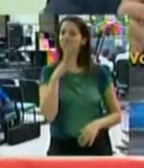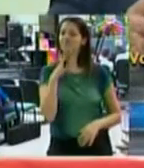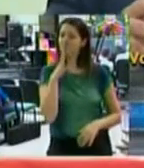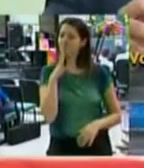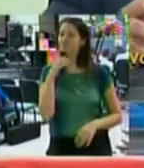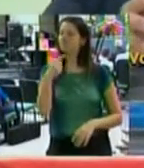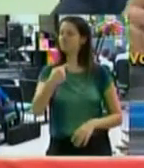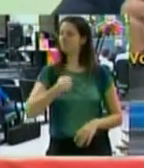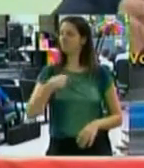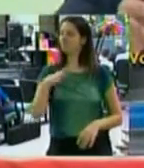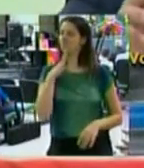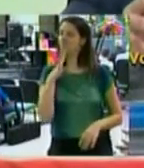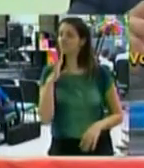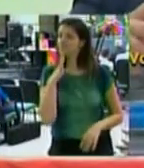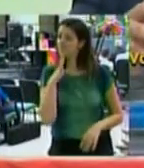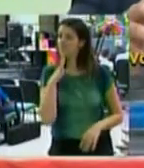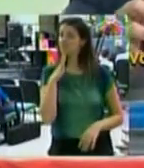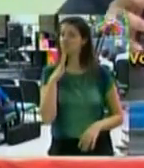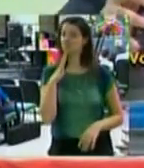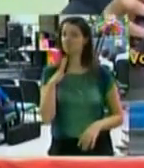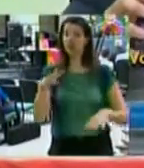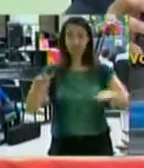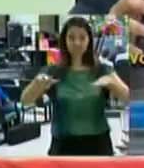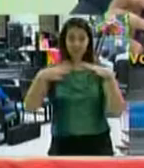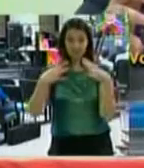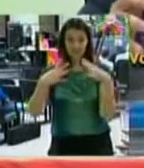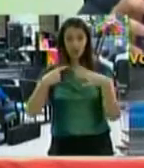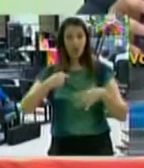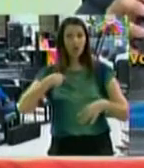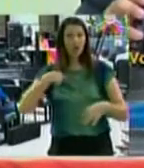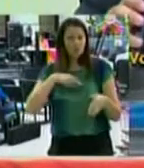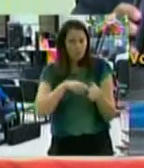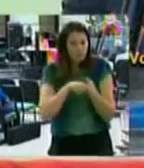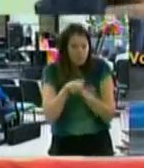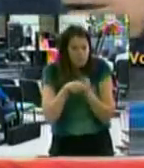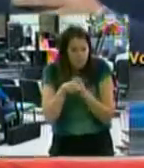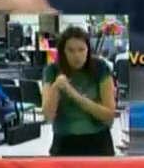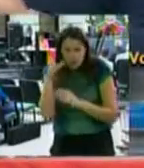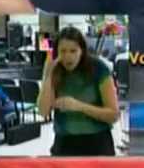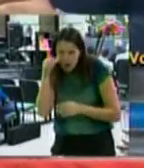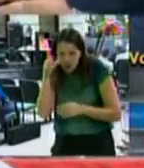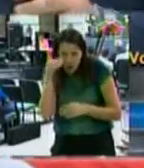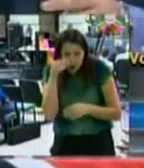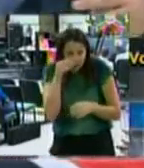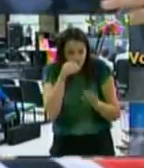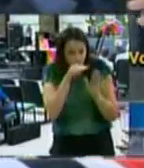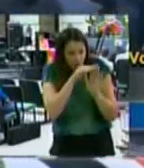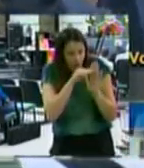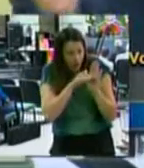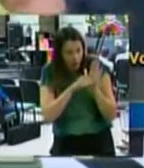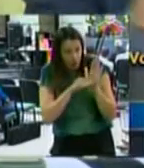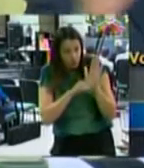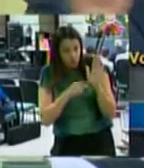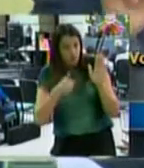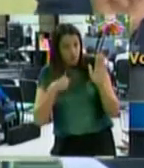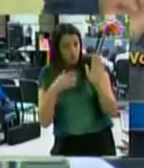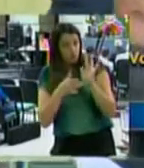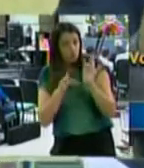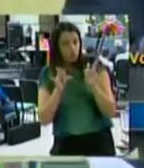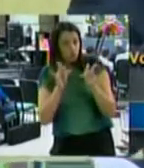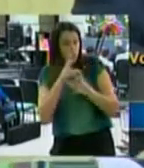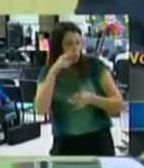eu conheço, eu presto atenção, analiso cada detalhe e diante dos meus olhos,